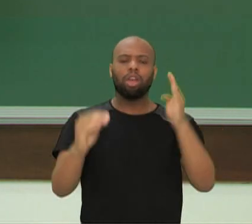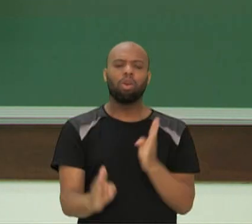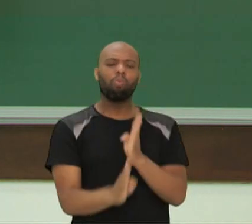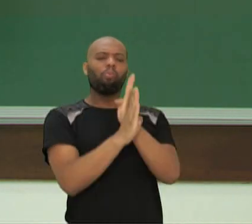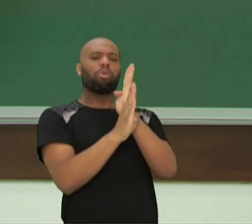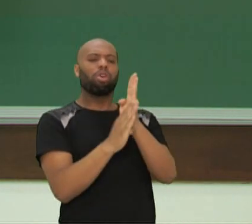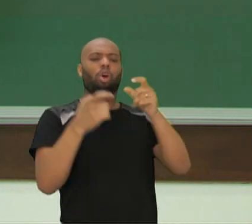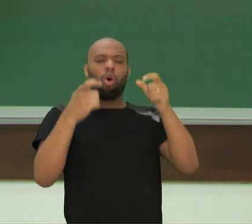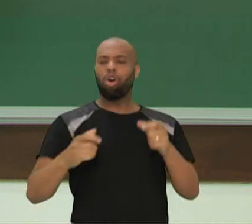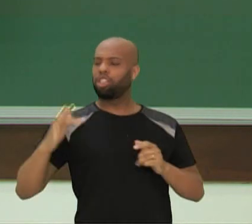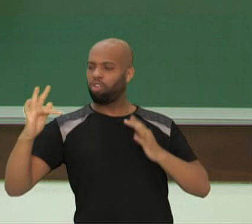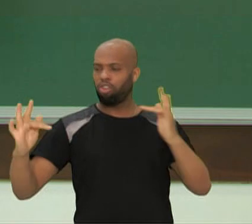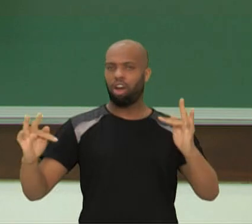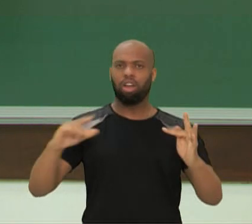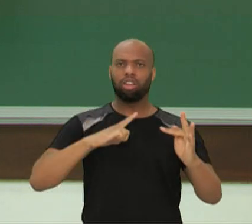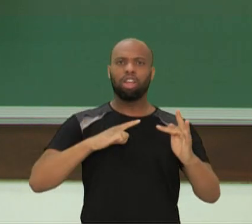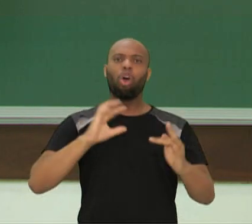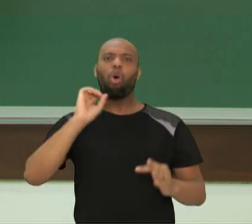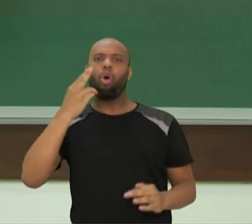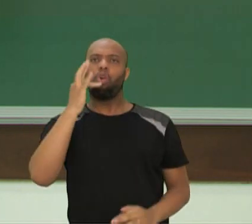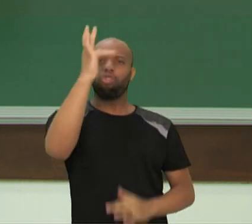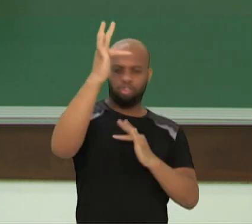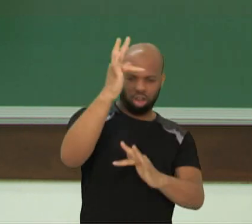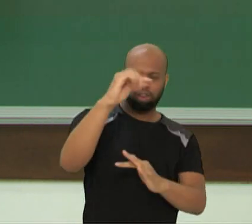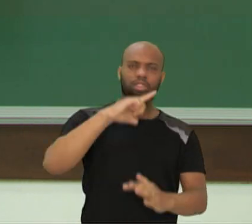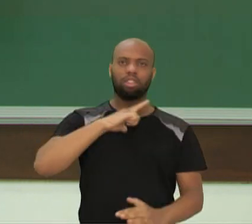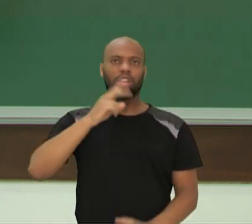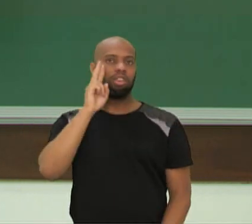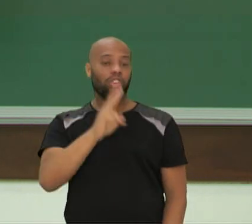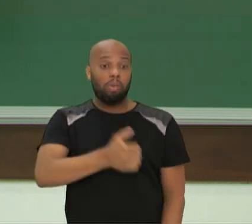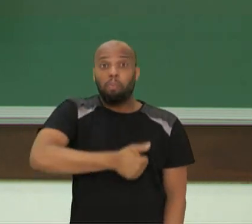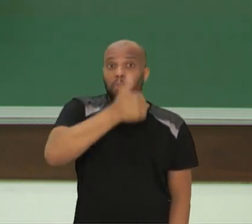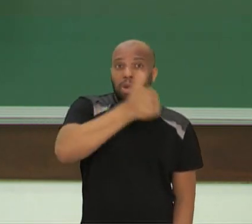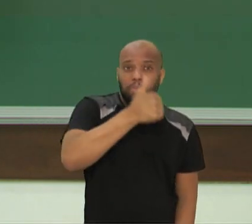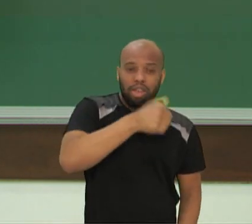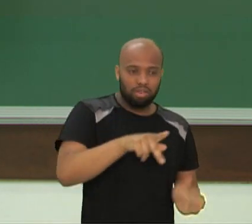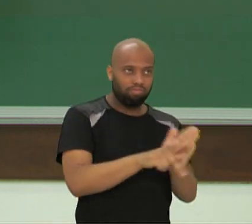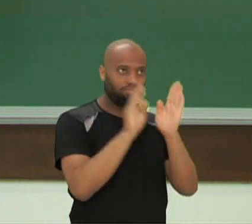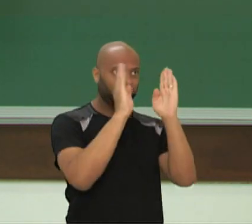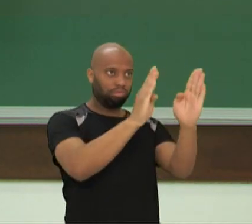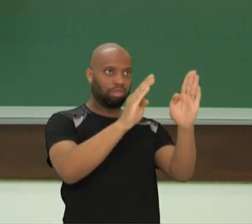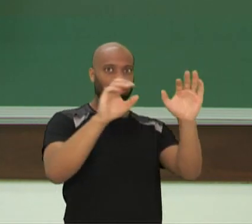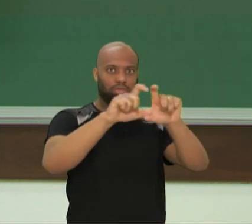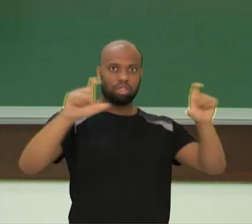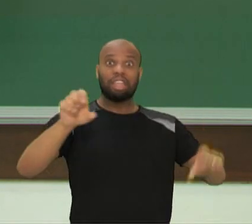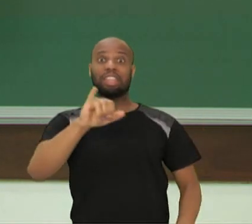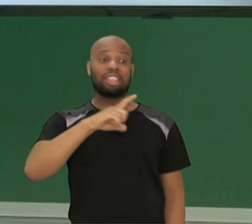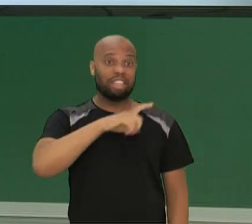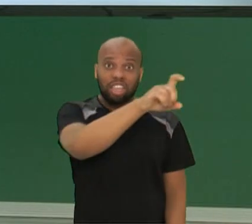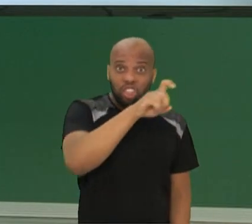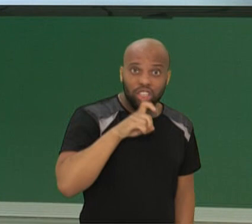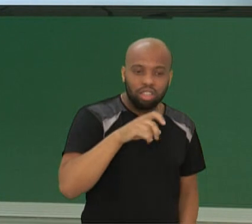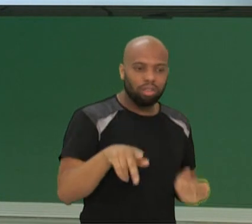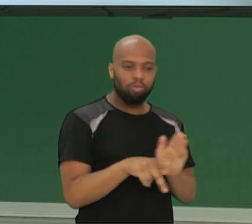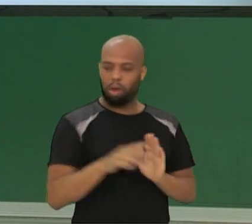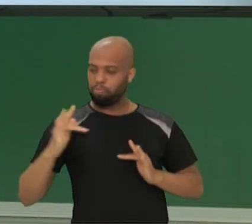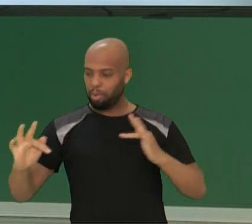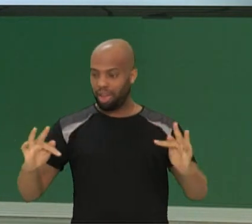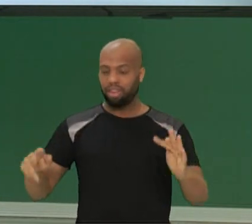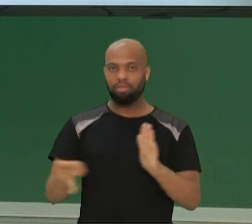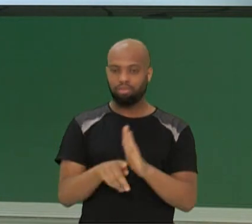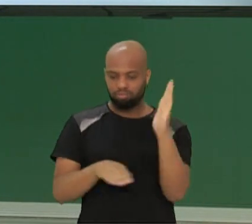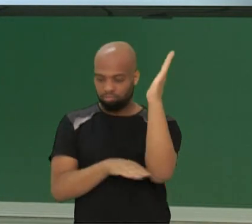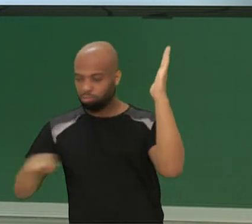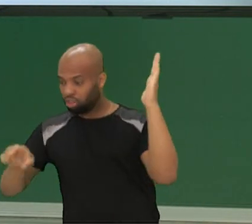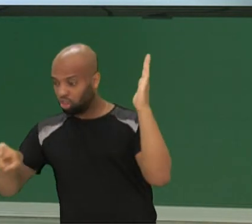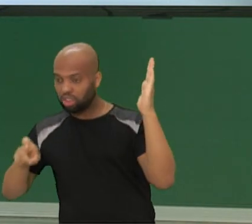hipérbole? Olhando o primeiro termo dessa equação. Se for x, os focos estão sobre x. Se for